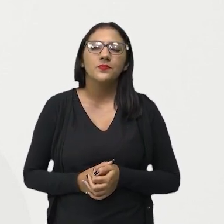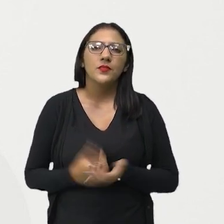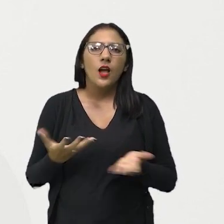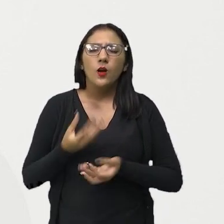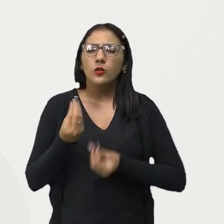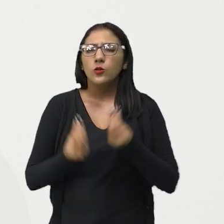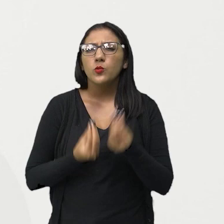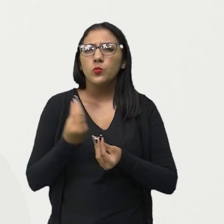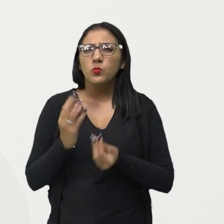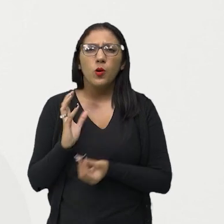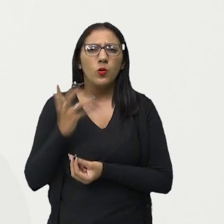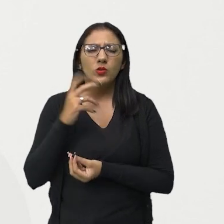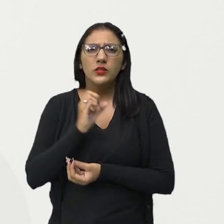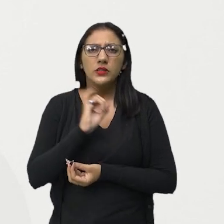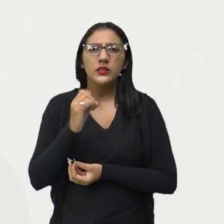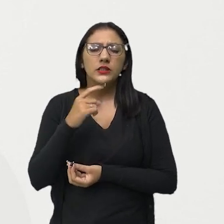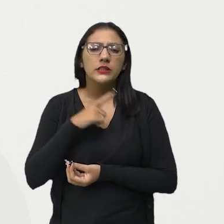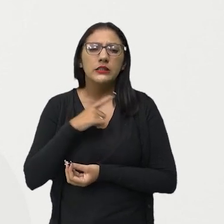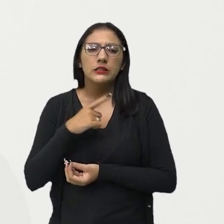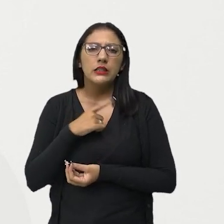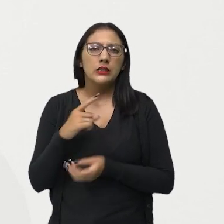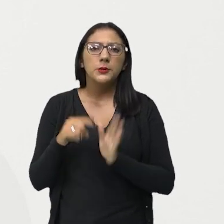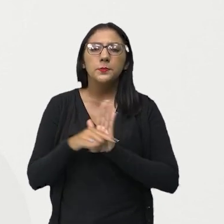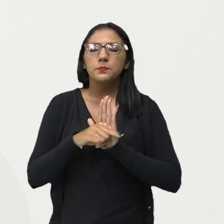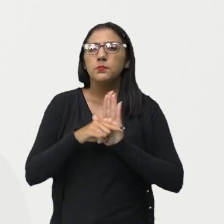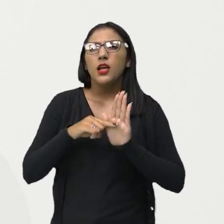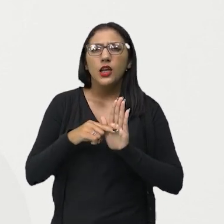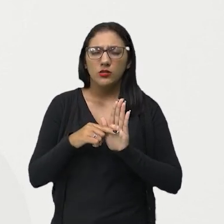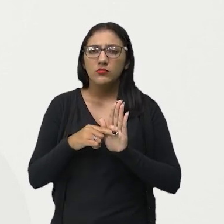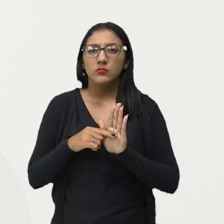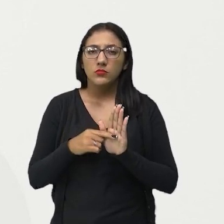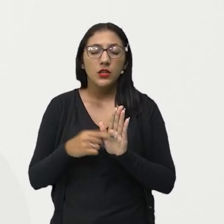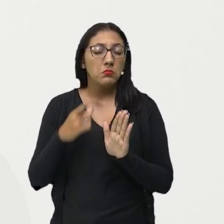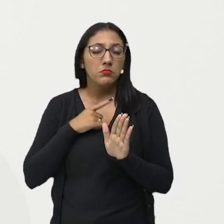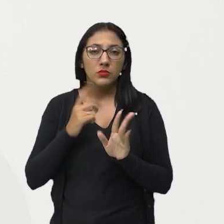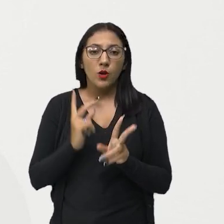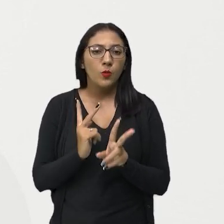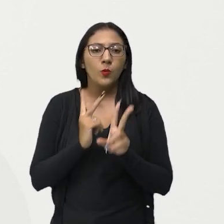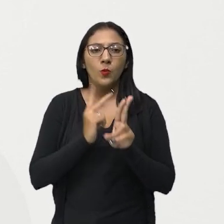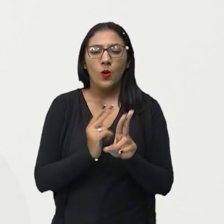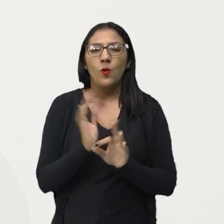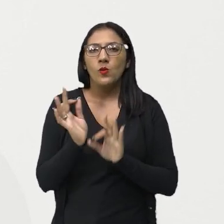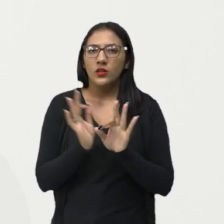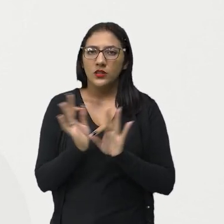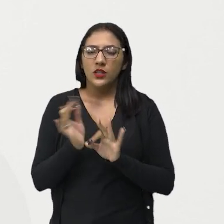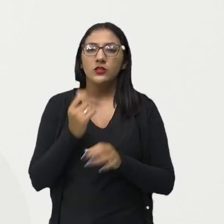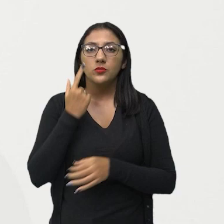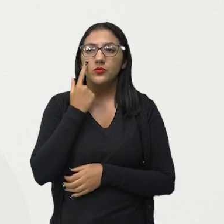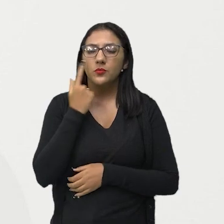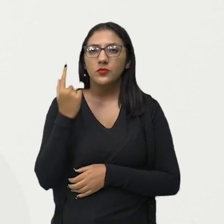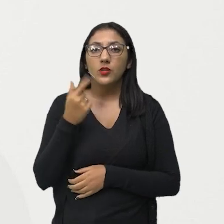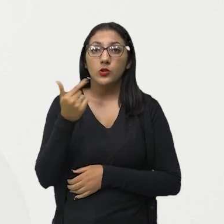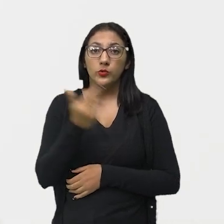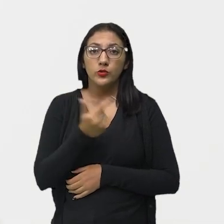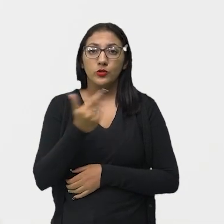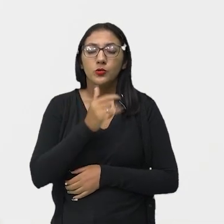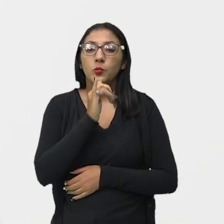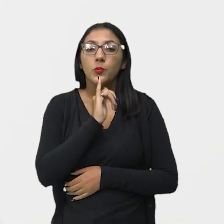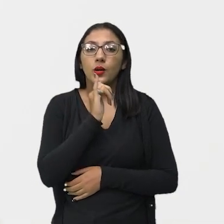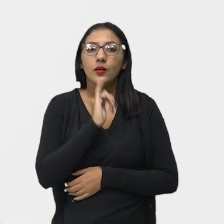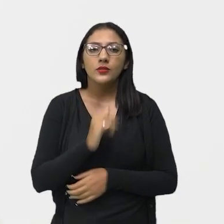é que funciona para a subtração? Vai funcionar da mesma maneira. Vamos ver o nosso segundo exemplo aí,